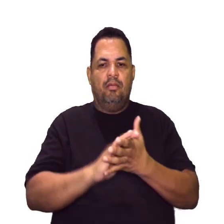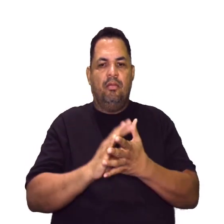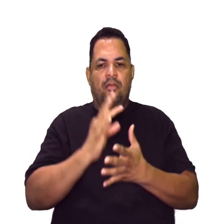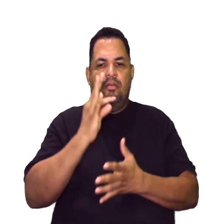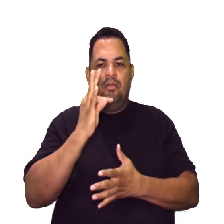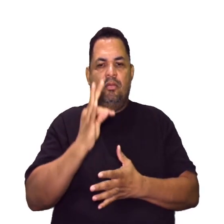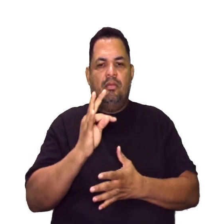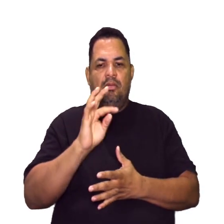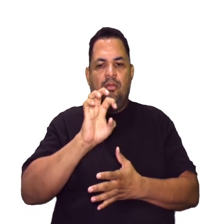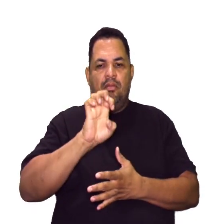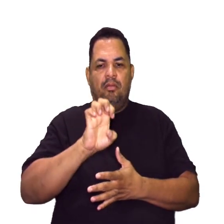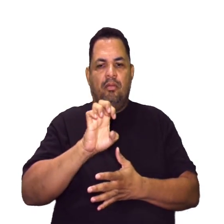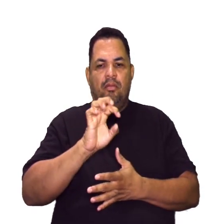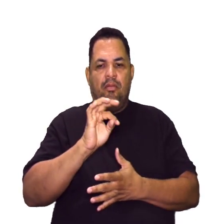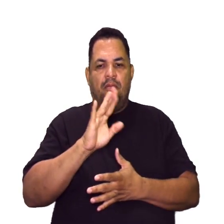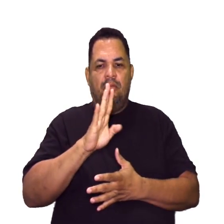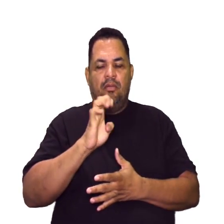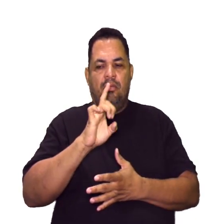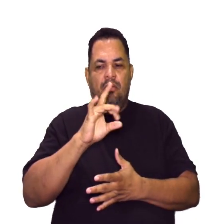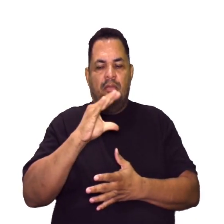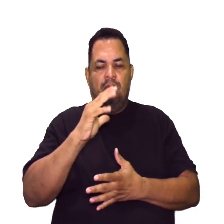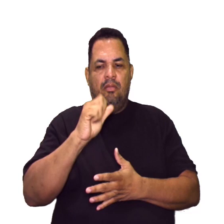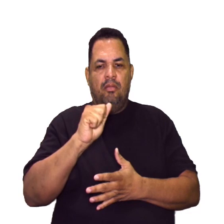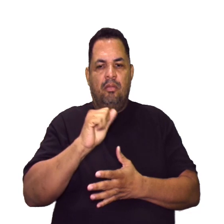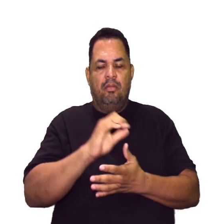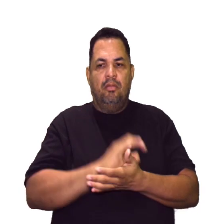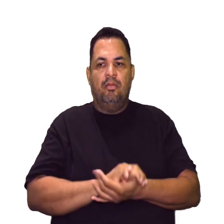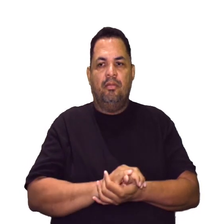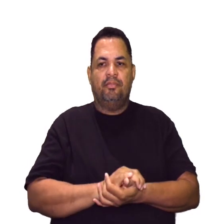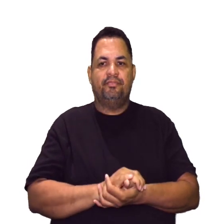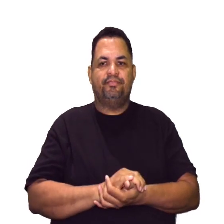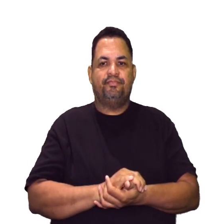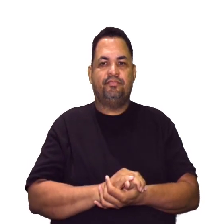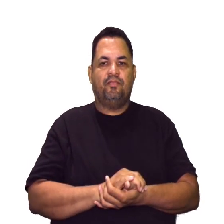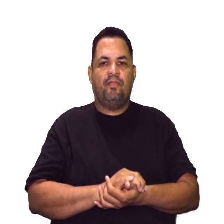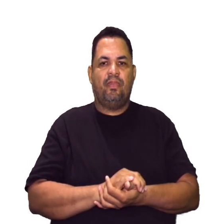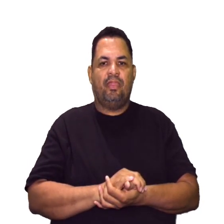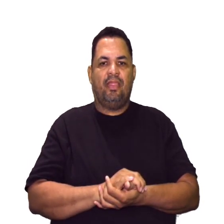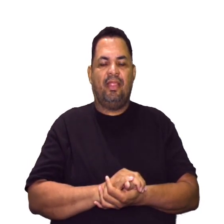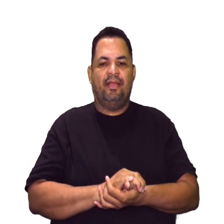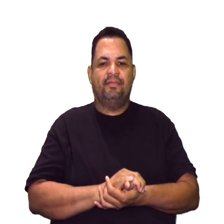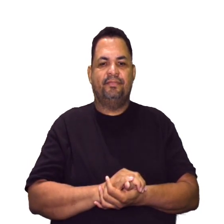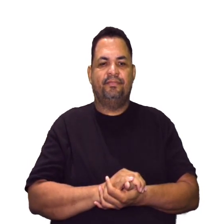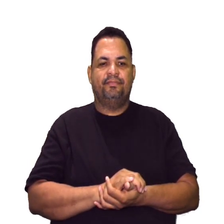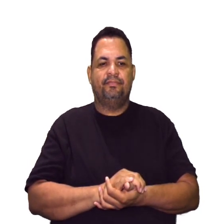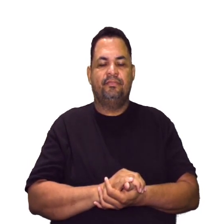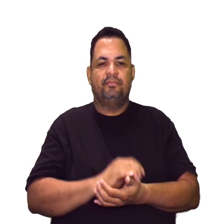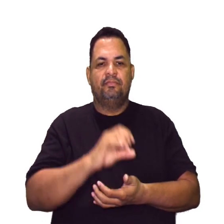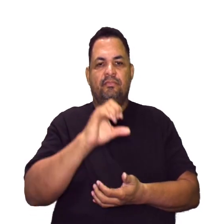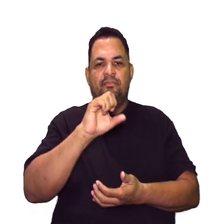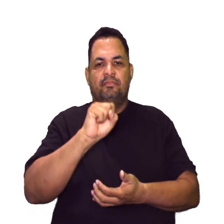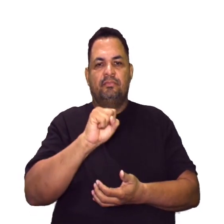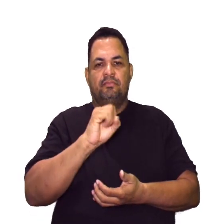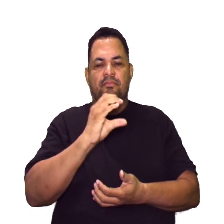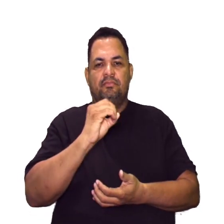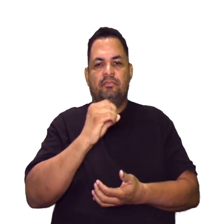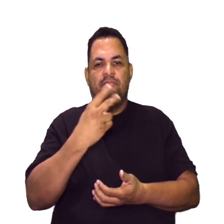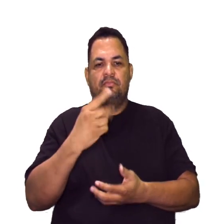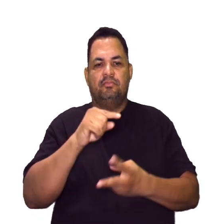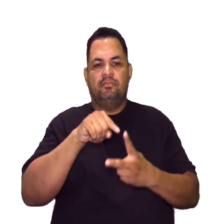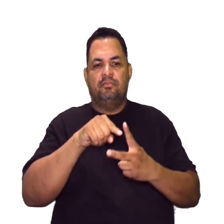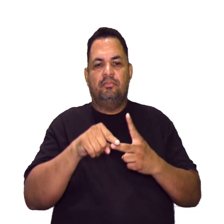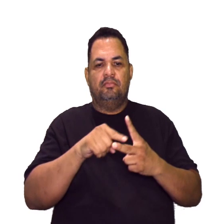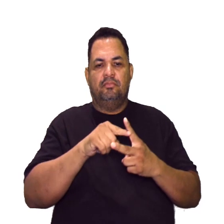ela é tetraédrica. Quer dizer, o SO2 seria angular. As